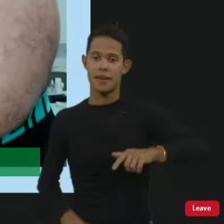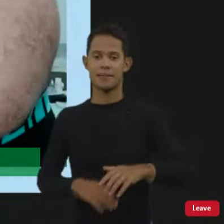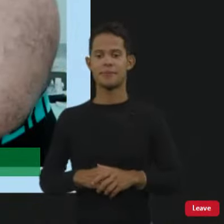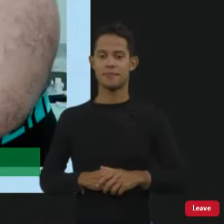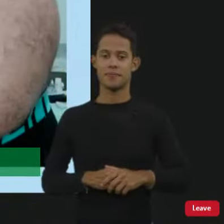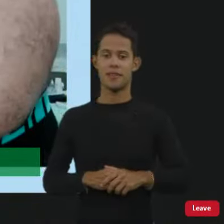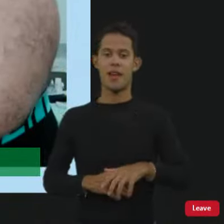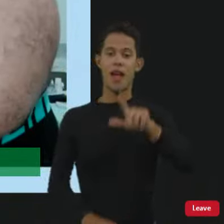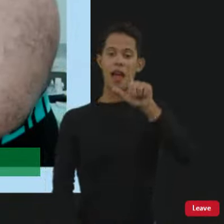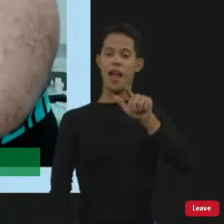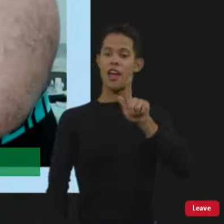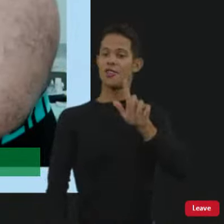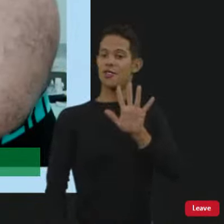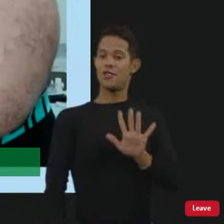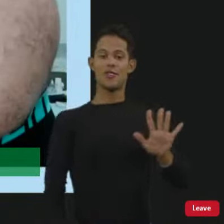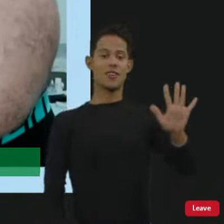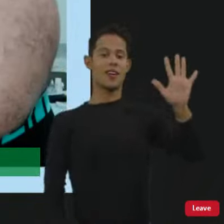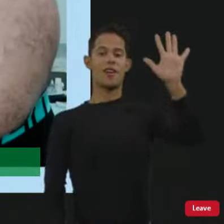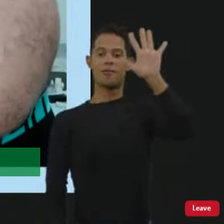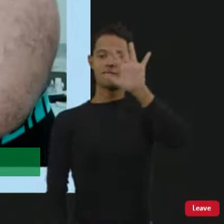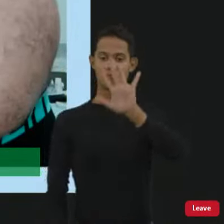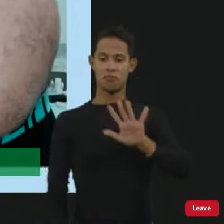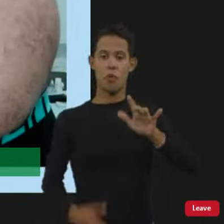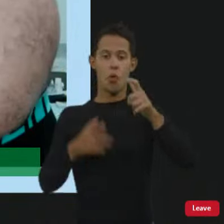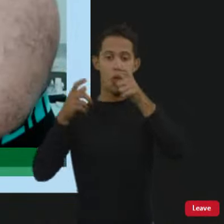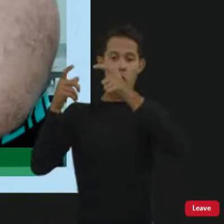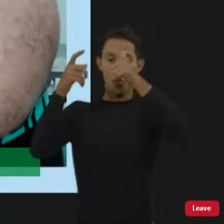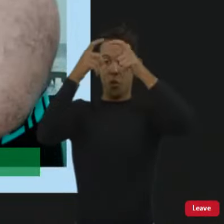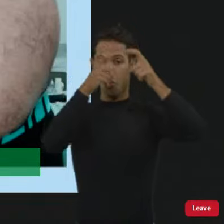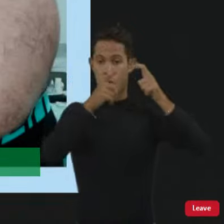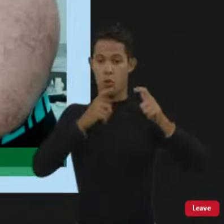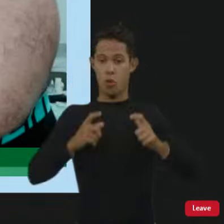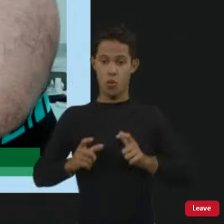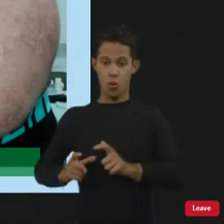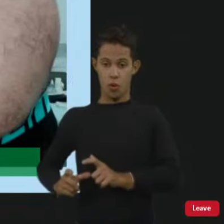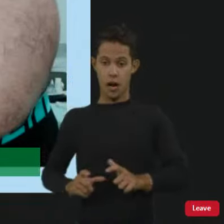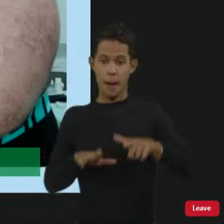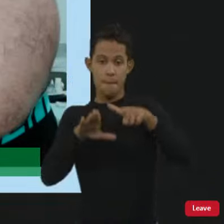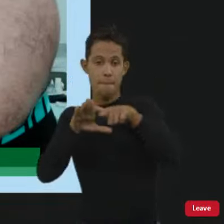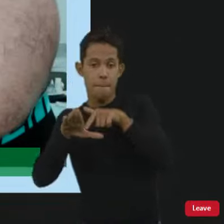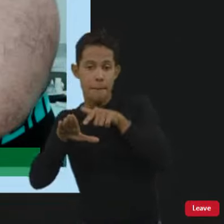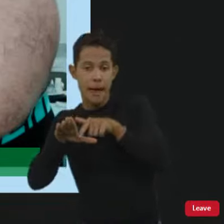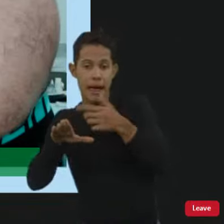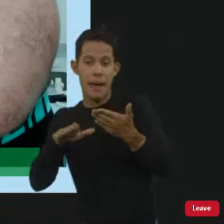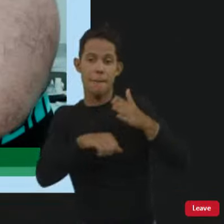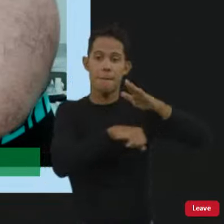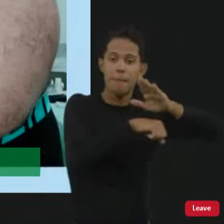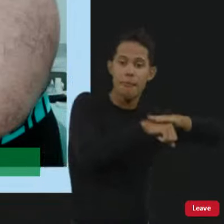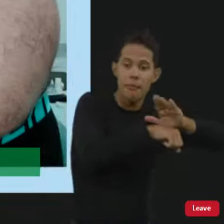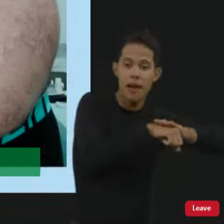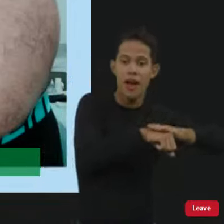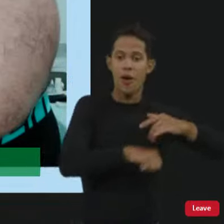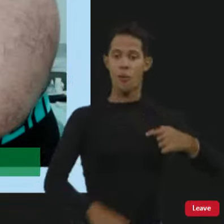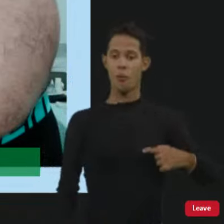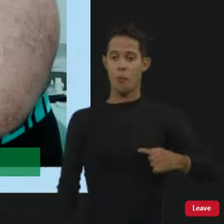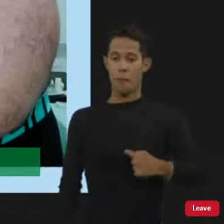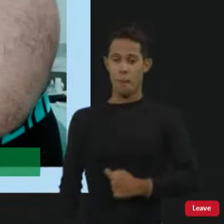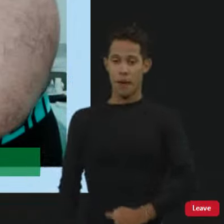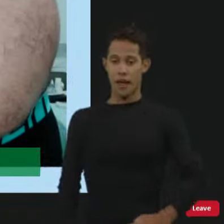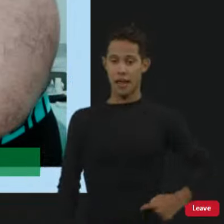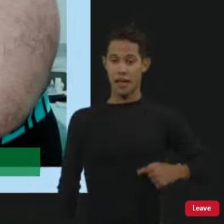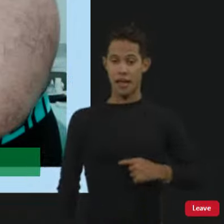em várias partes do corpo, nas extremidades, nos pés, nas mãos, no abdômen. Vejam como fica a